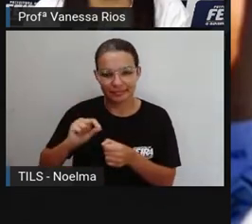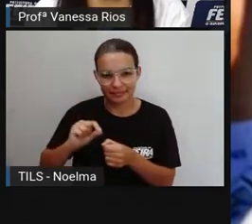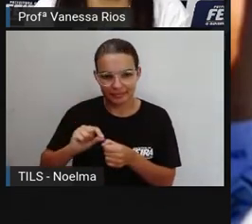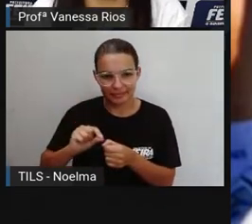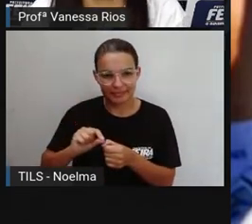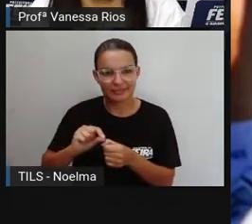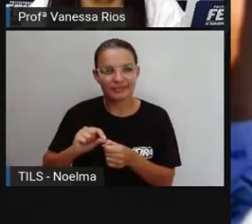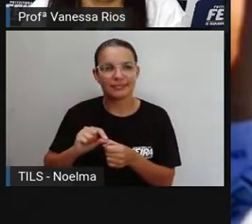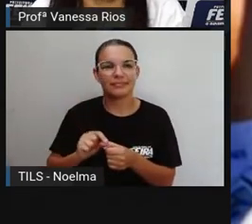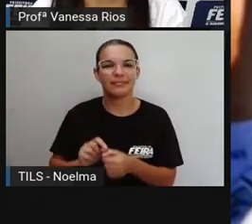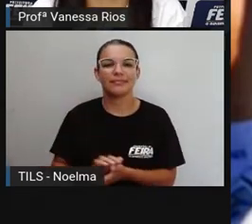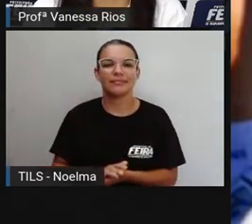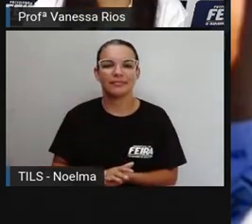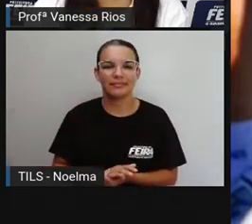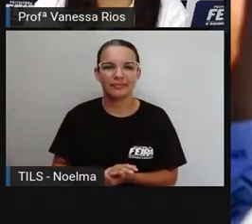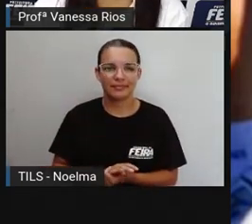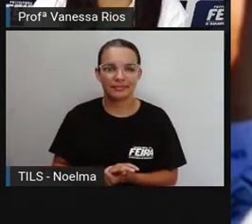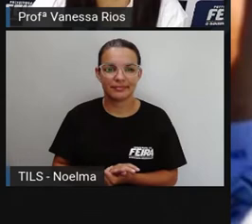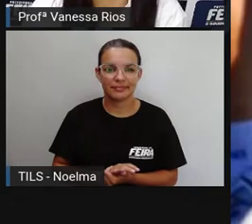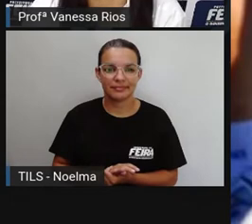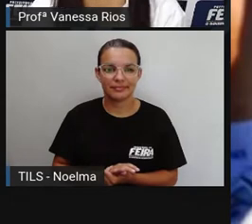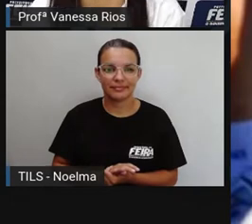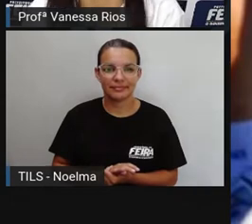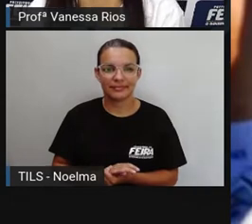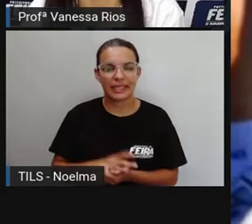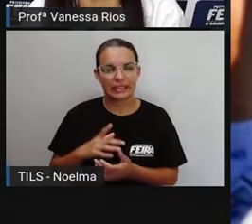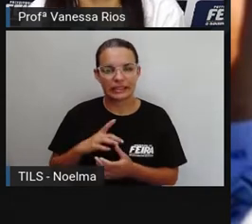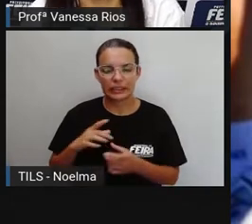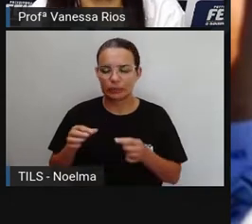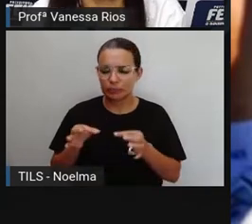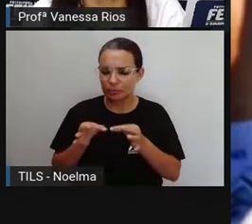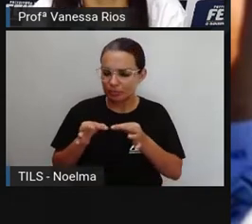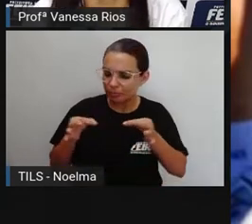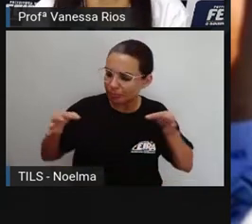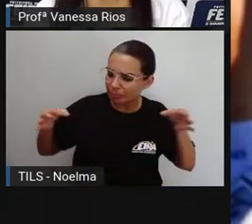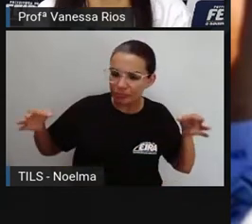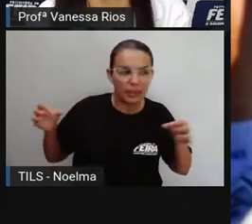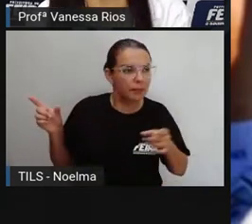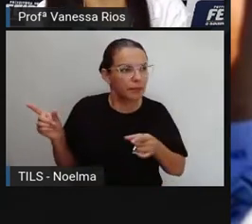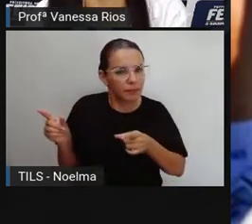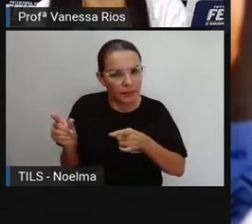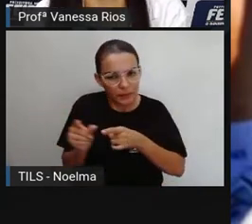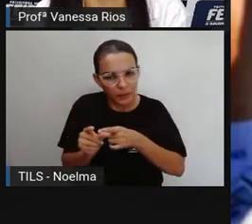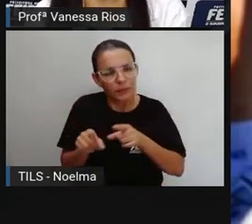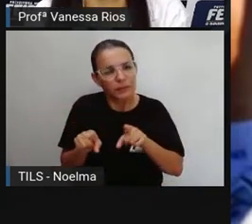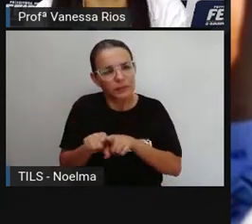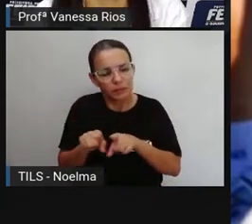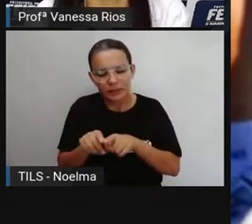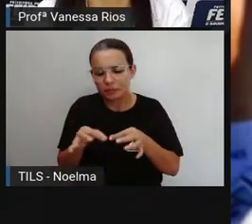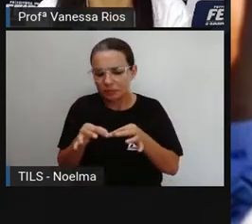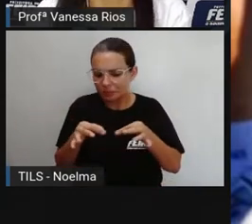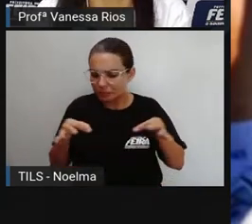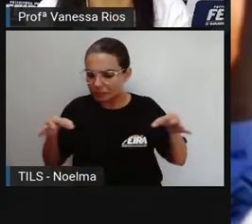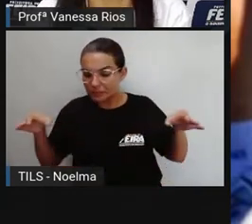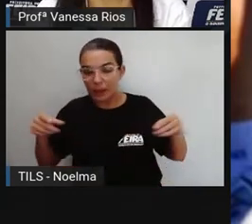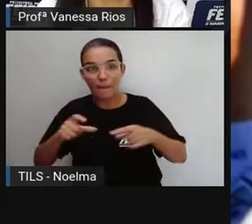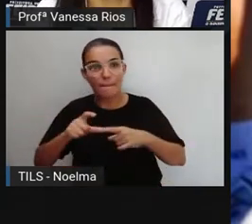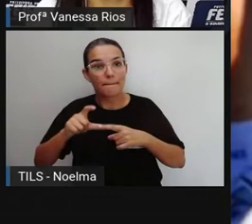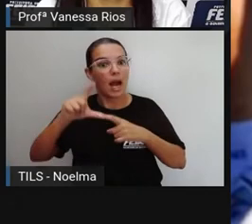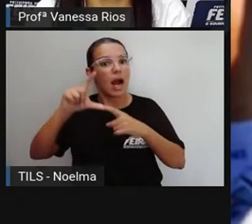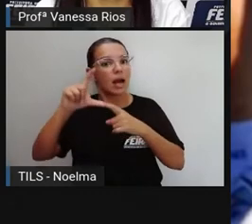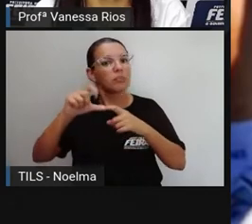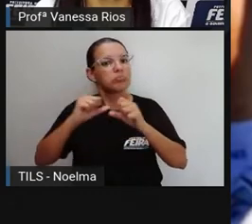pessoas em diversos lugares, em distâncias menores, distâncias maiores, mas é uma das atividades, eu acho que mais praticada